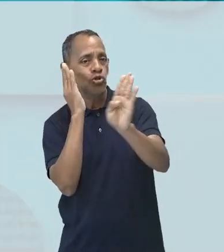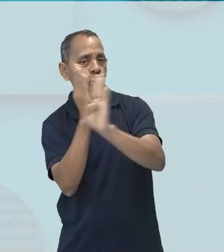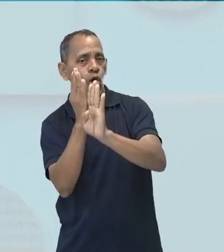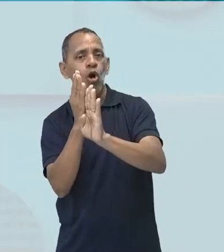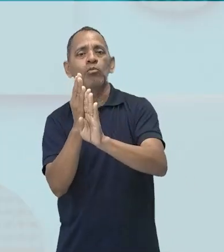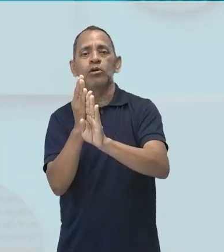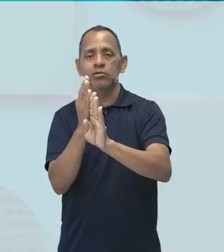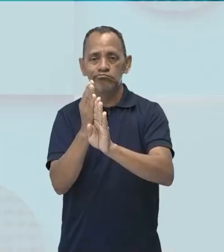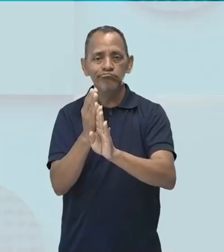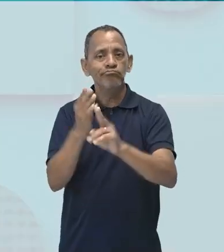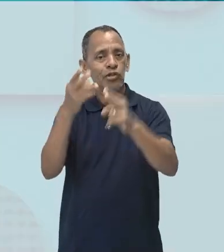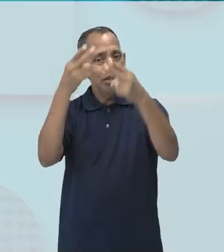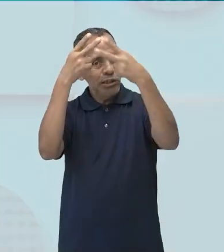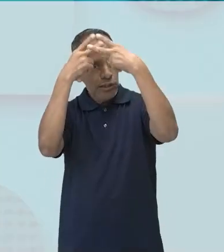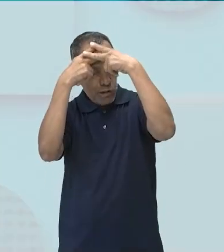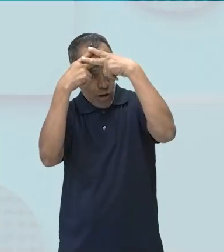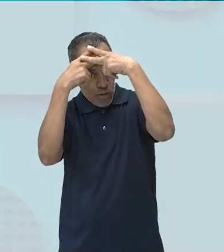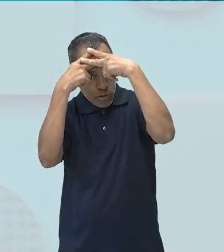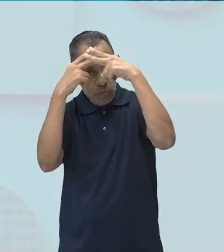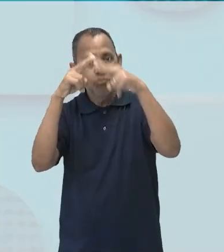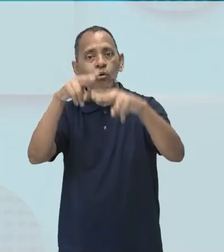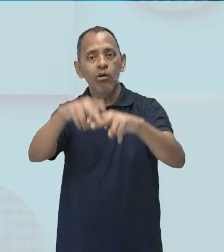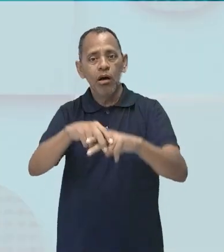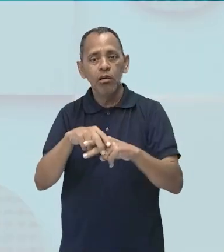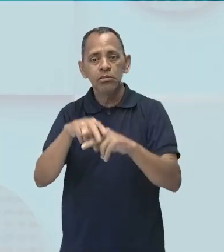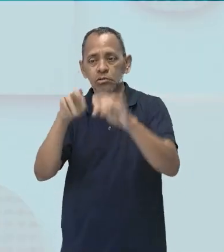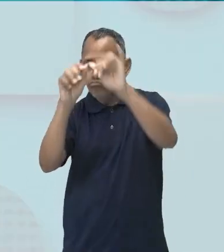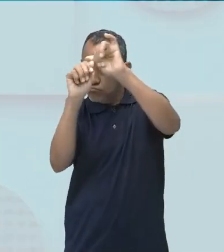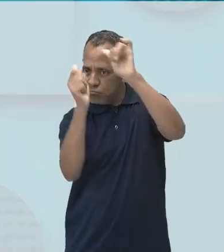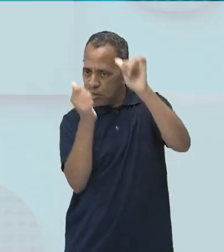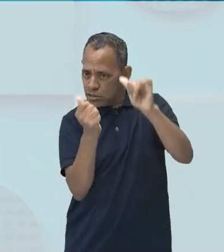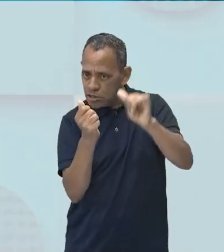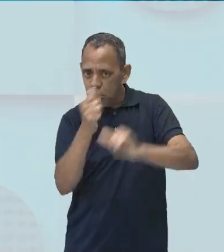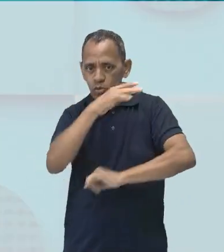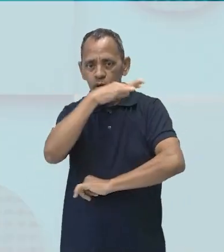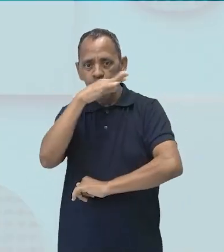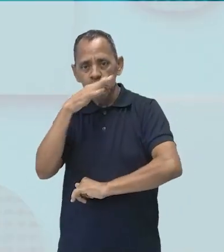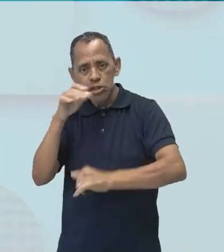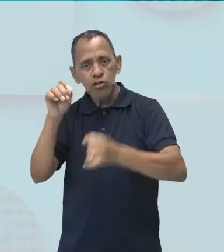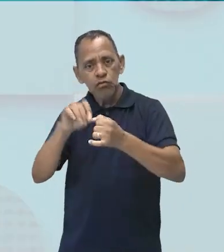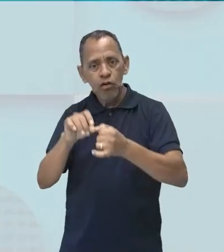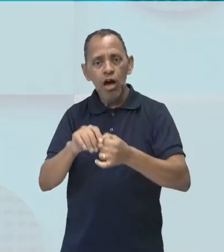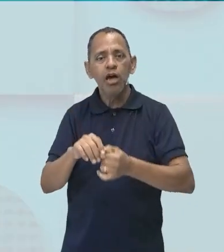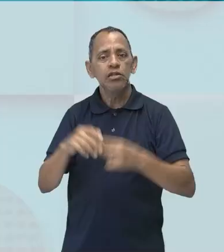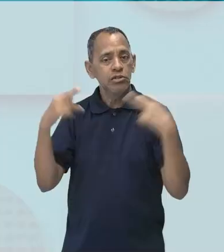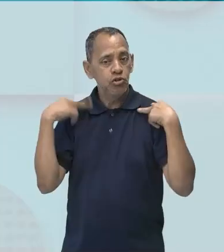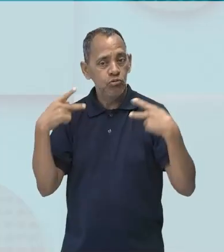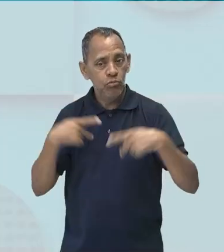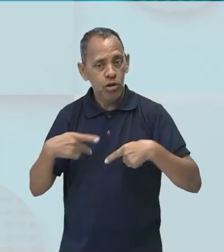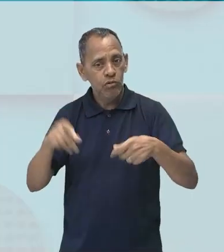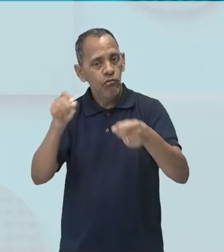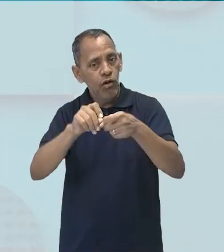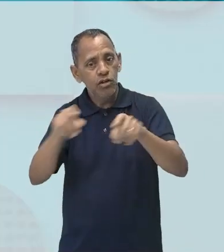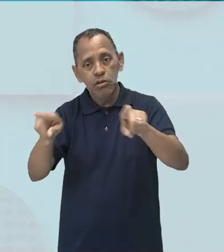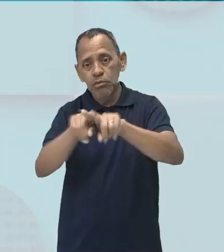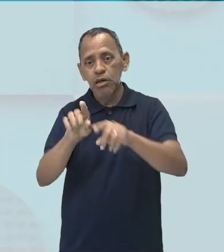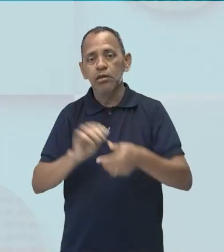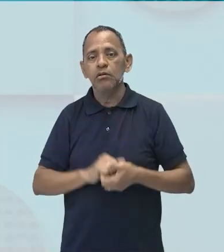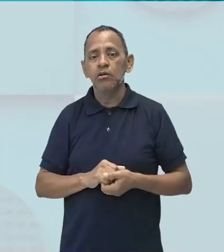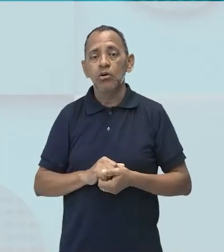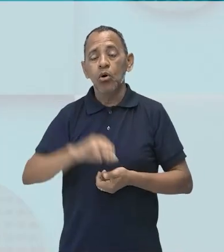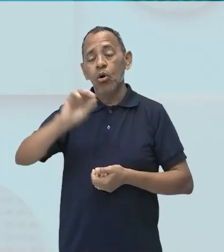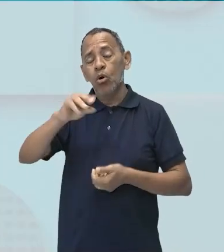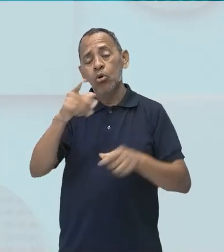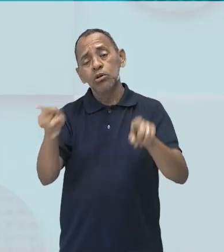descobre traumas através do desenho que uma criança faz, que o ser humano faz, ou até mesmo